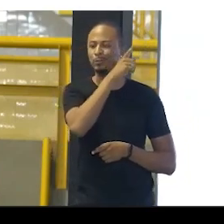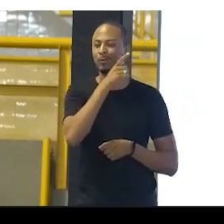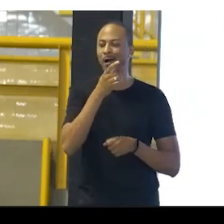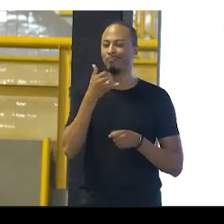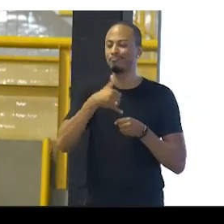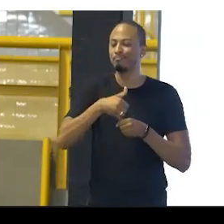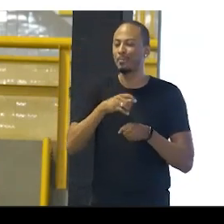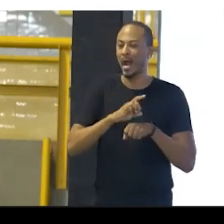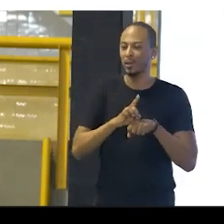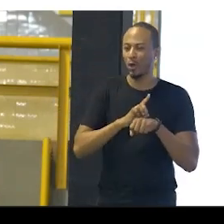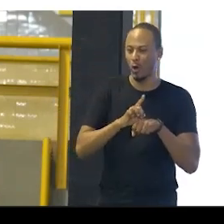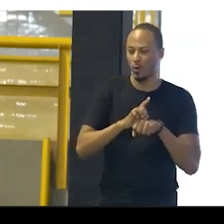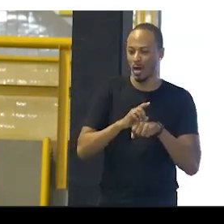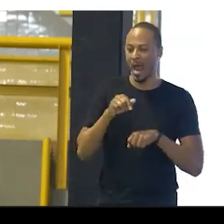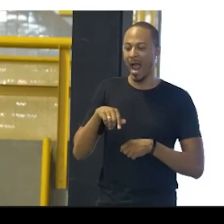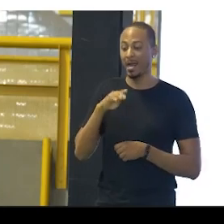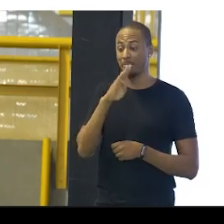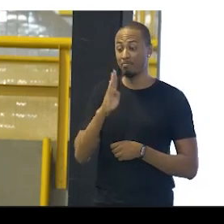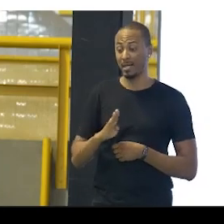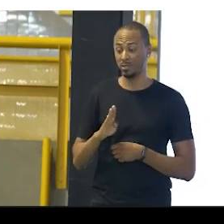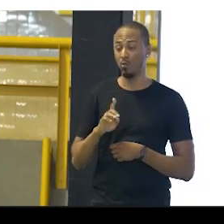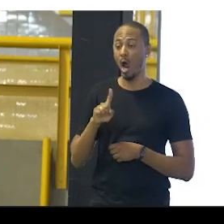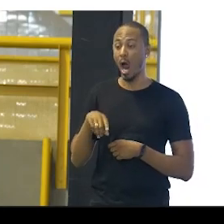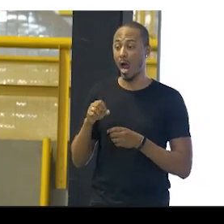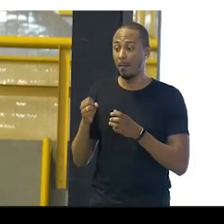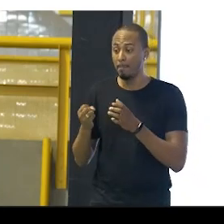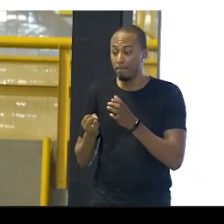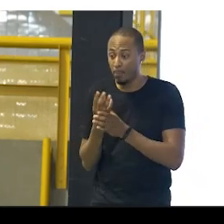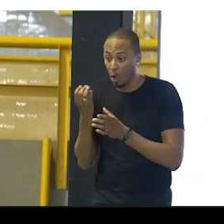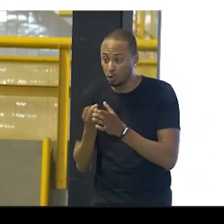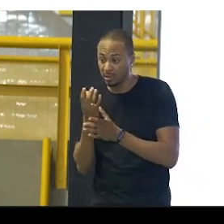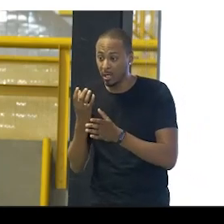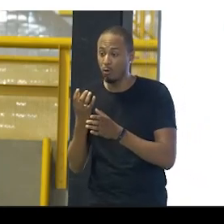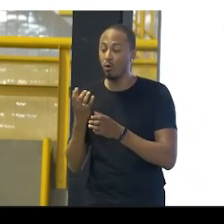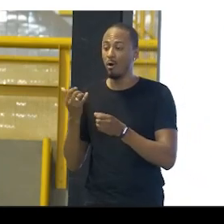tá, especializados em produção de petróleo em águas